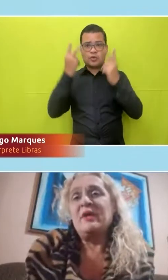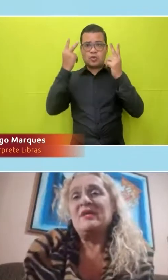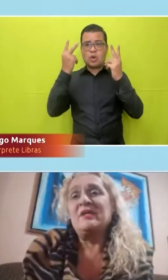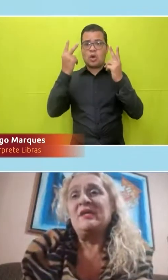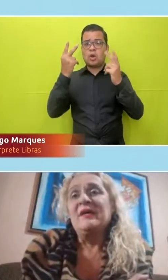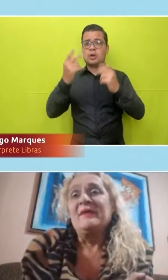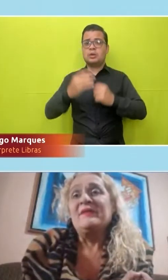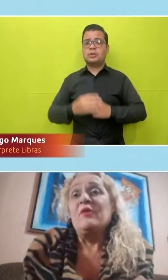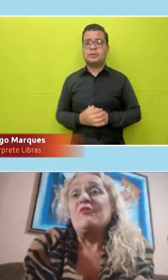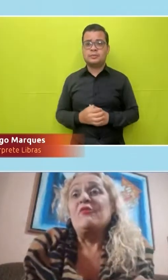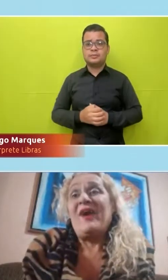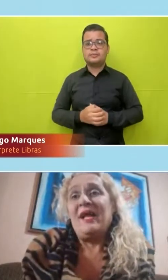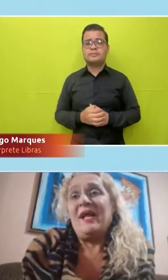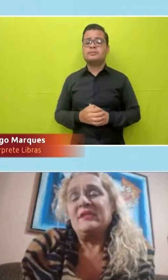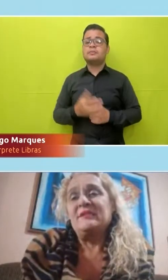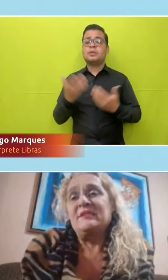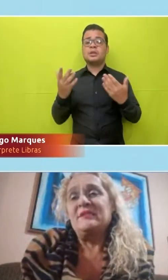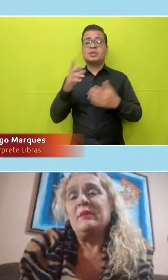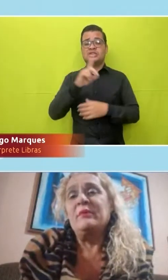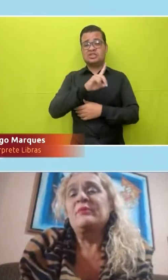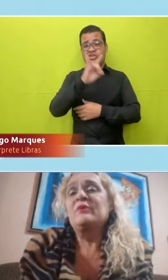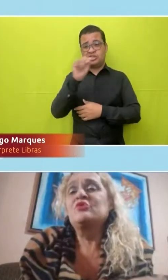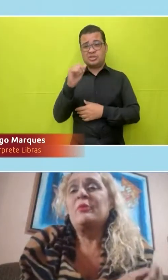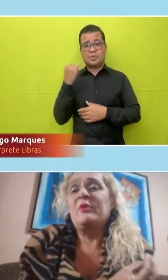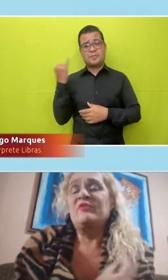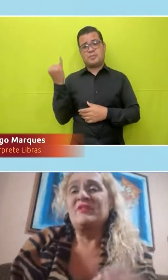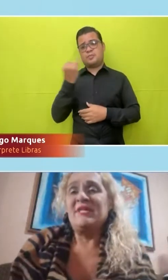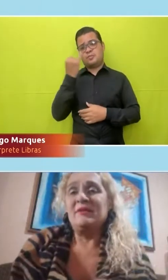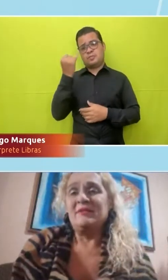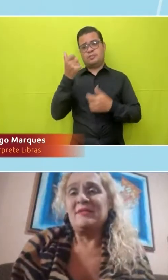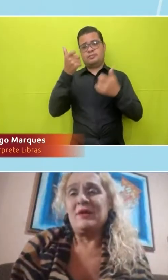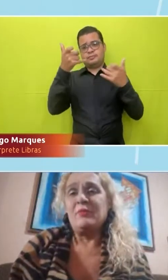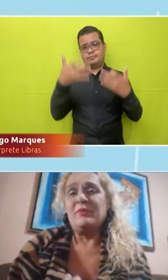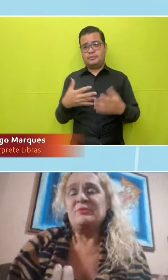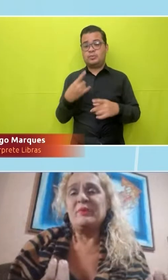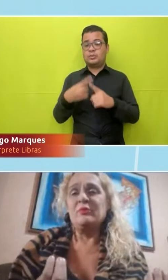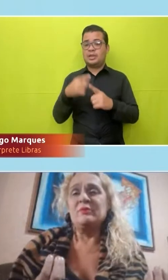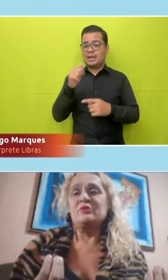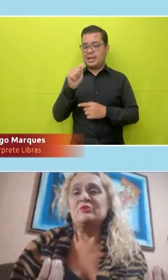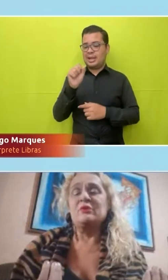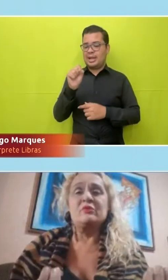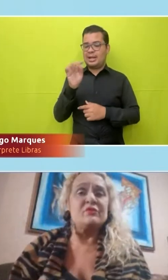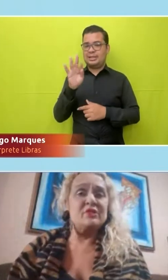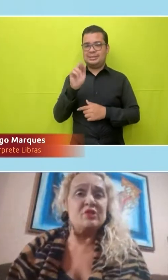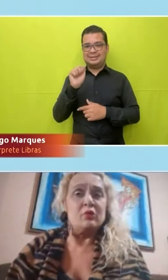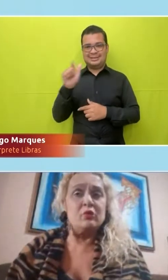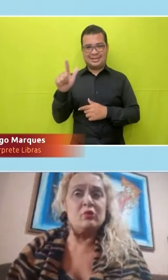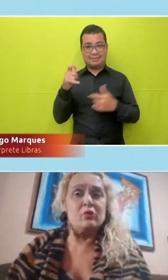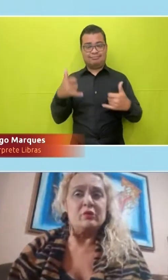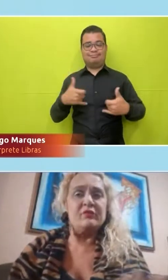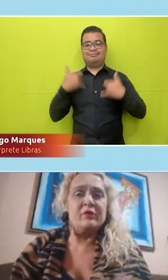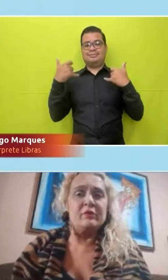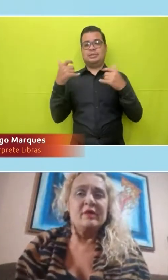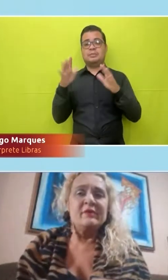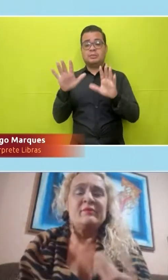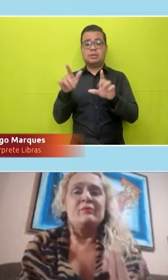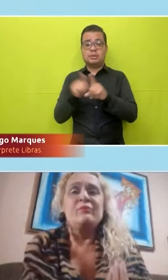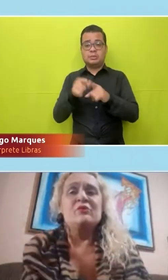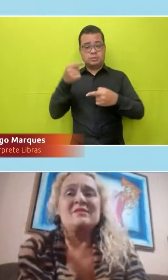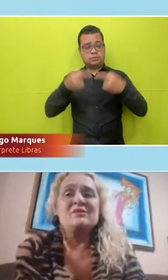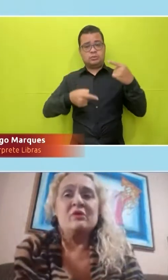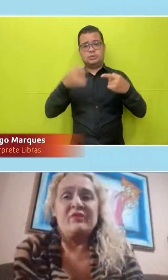mim que eu fale desse tema, não só pelo aniversário da Astral, mas pela uma discussão que você já colocou, que foi